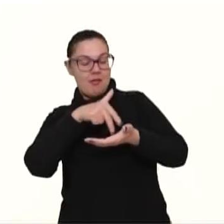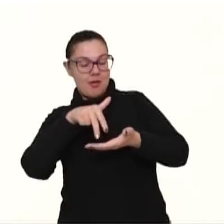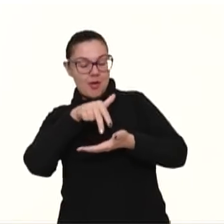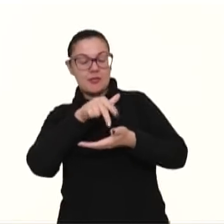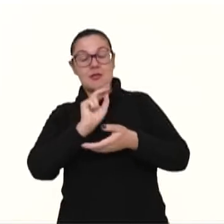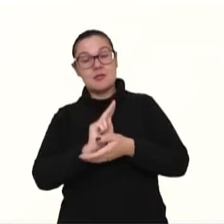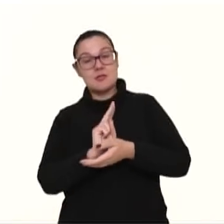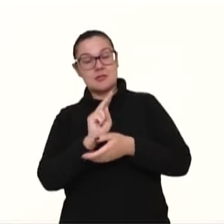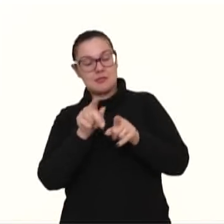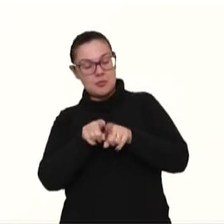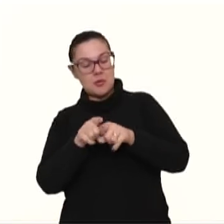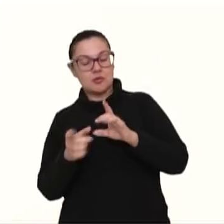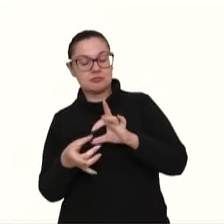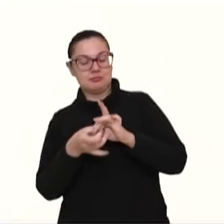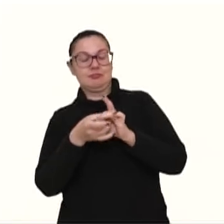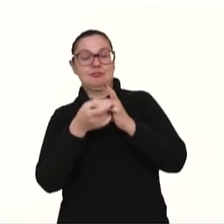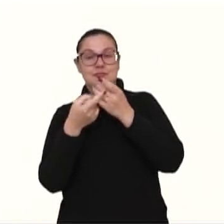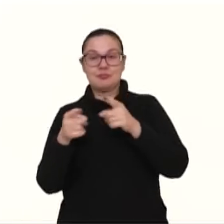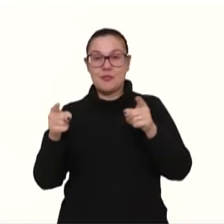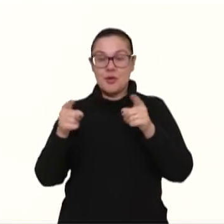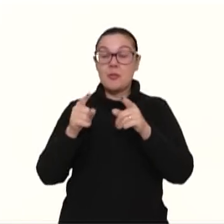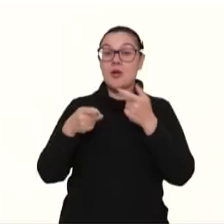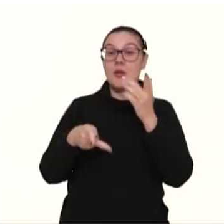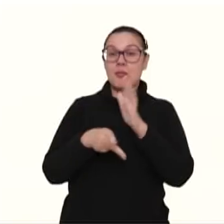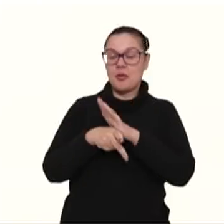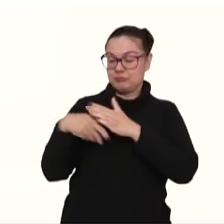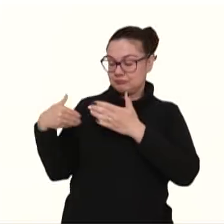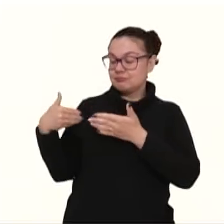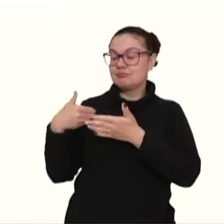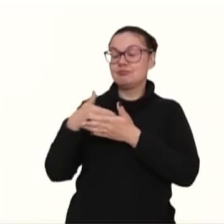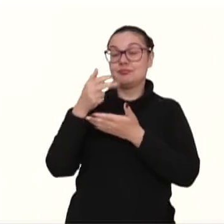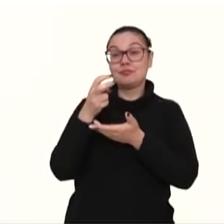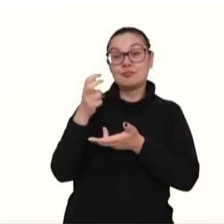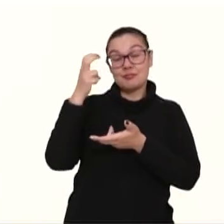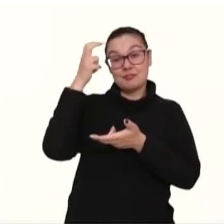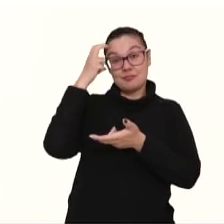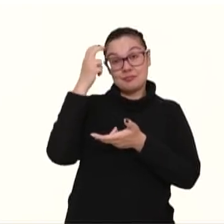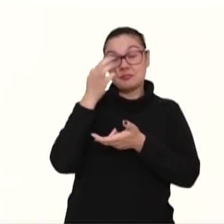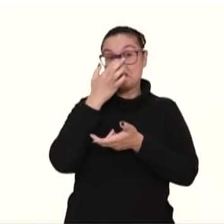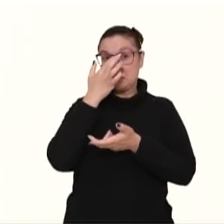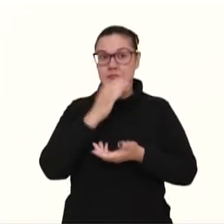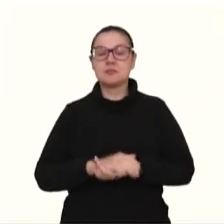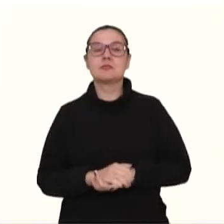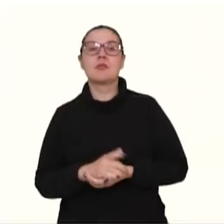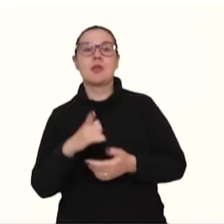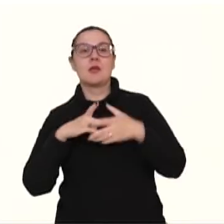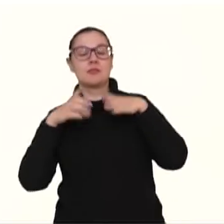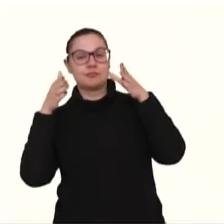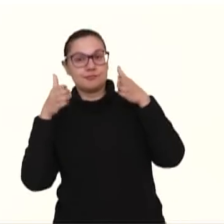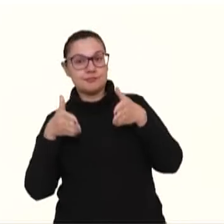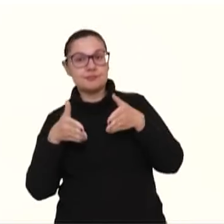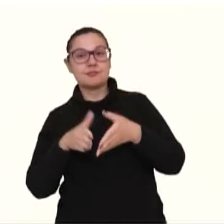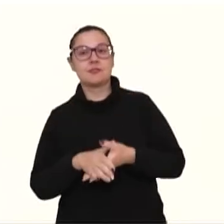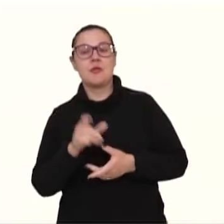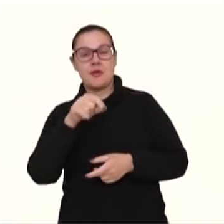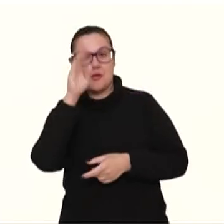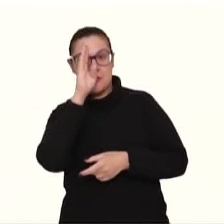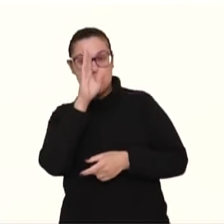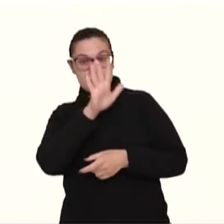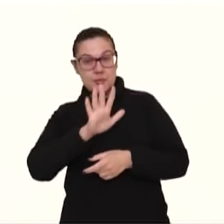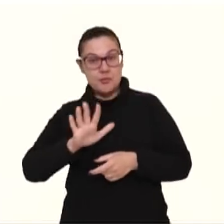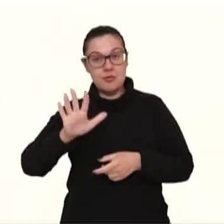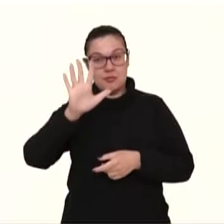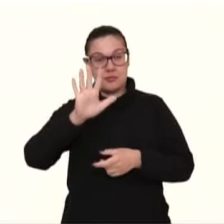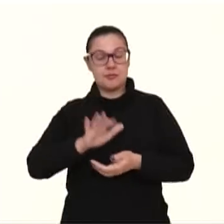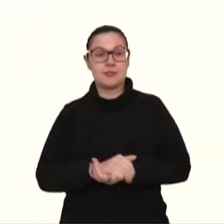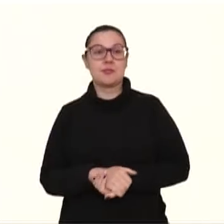quanto a dança e é parte do nosso patrimônio cultural. Então, ela é presente no Brasil inteiro,